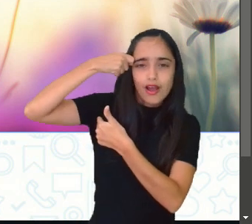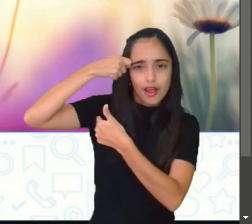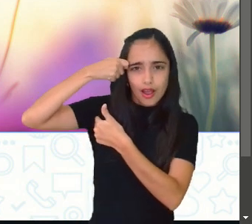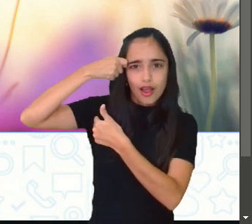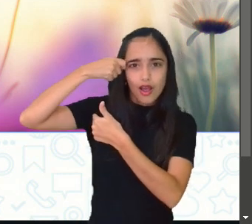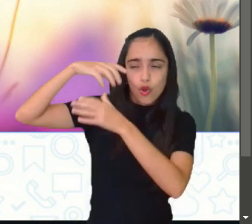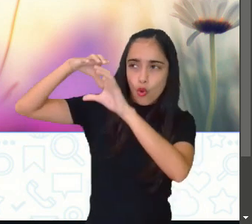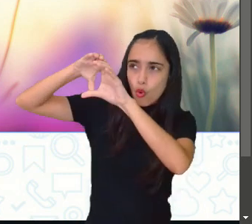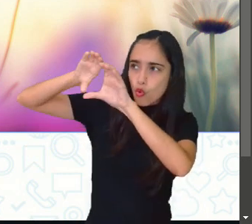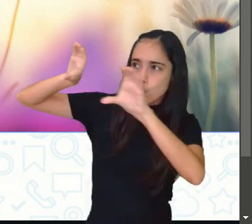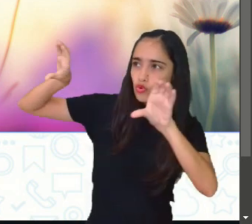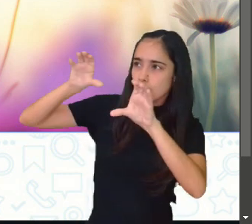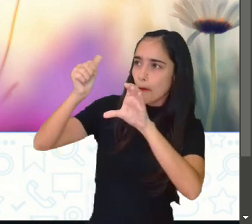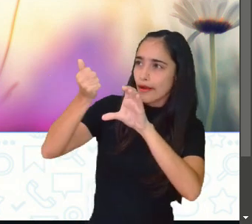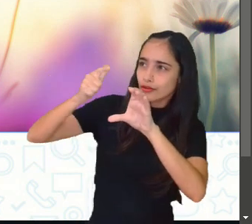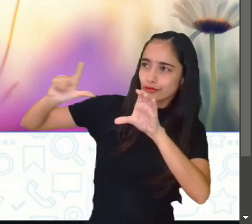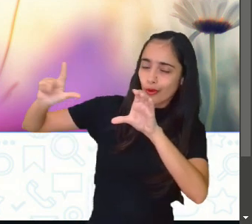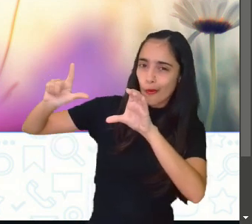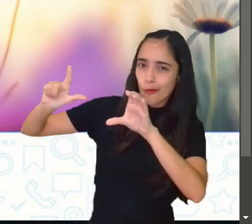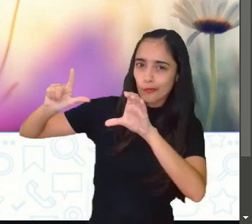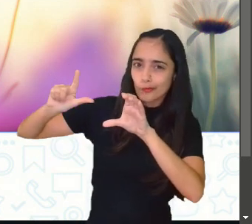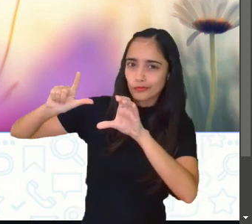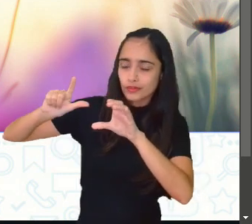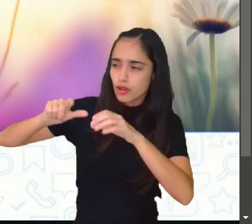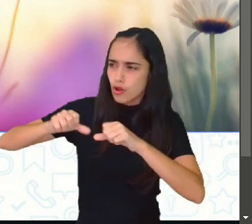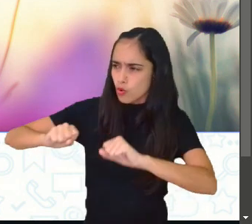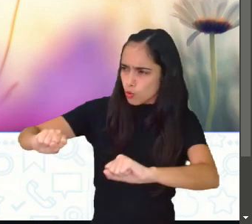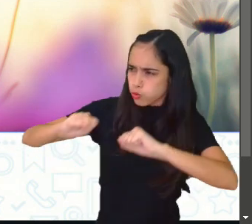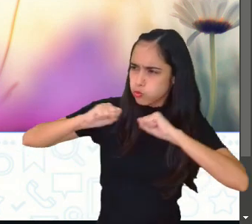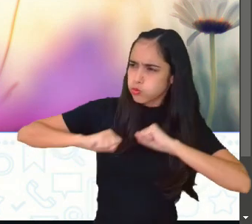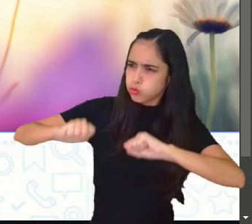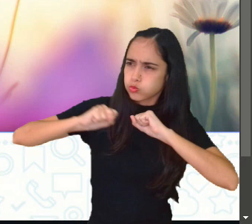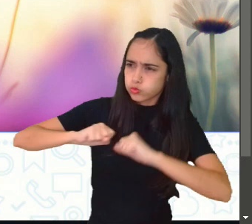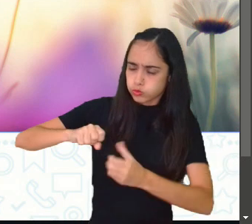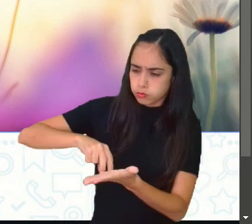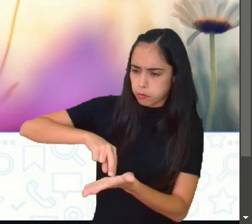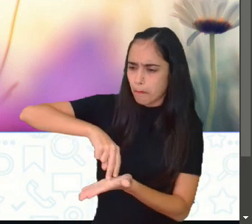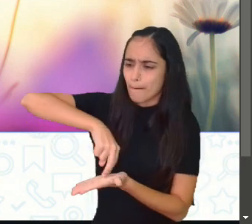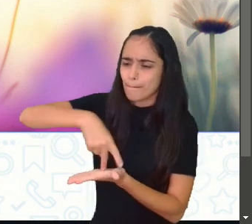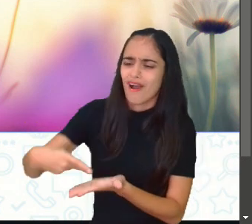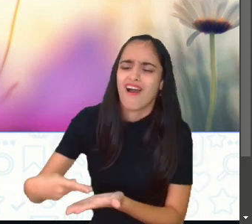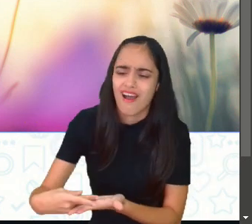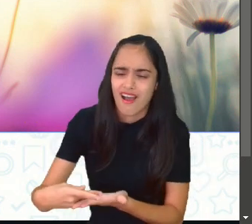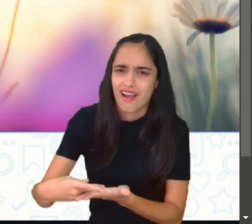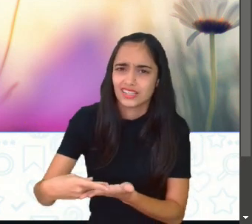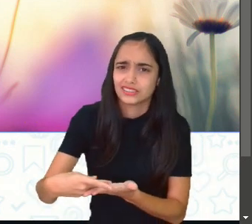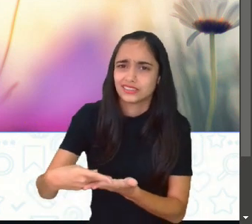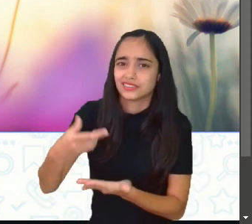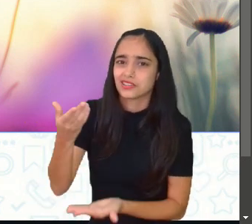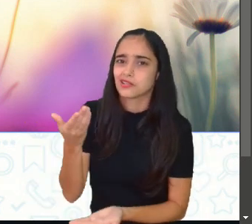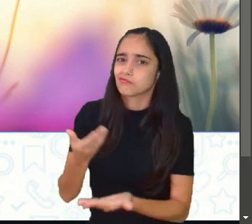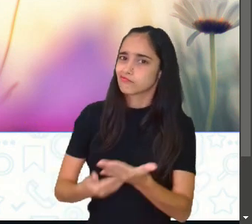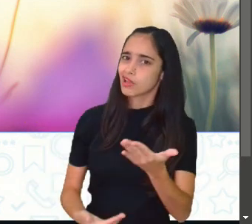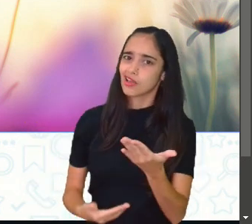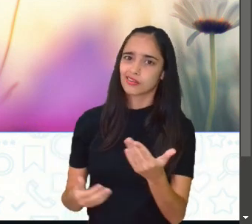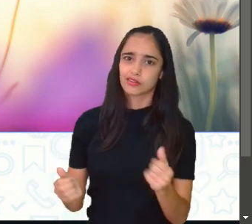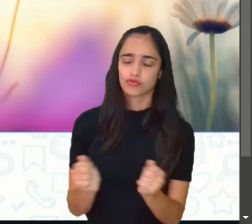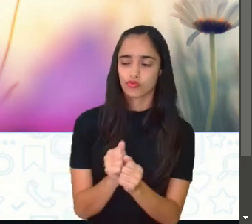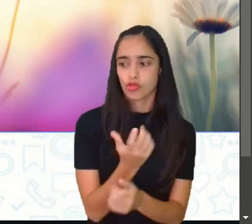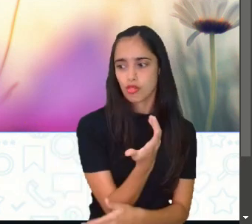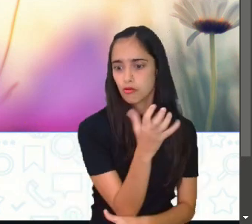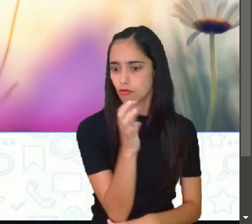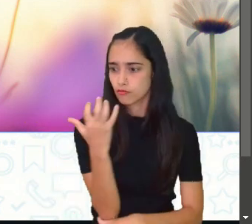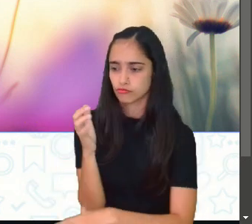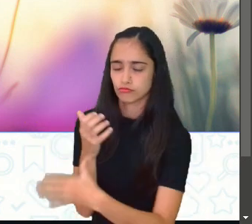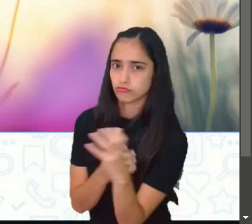Correu querendo acompanhá-la, tropeçou numa pedra, perdeu-se entre os arbustos. Então aqui a gente tem o primeiro empecilho,